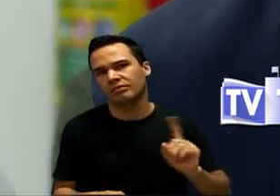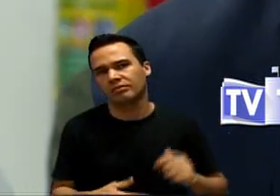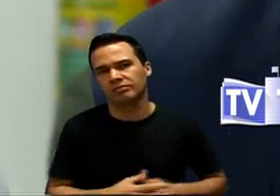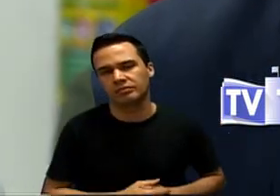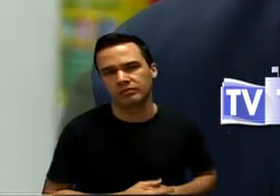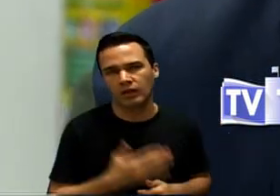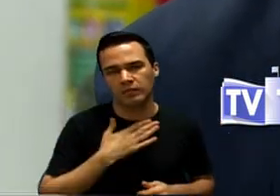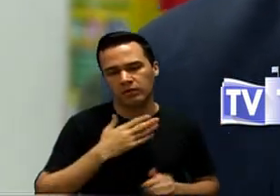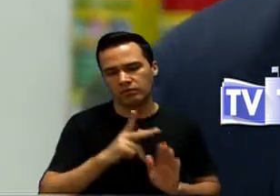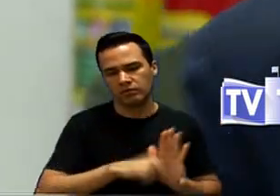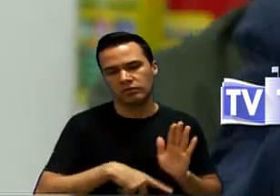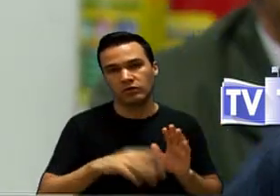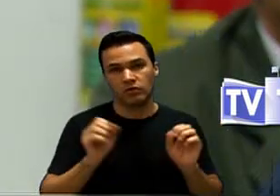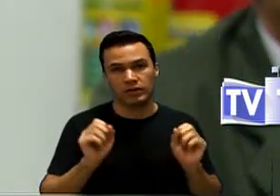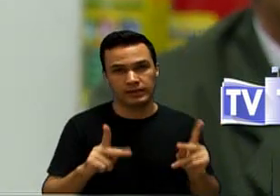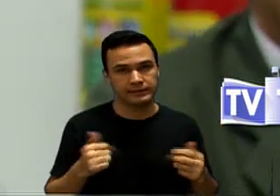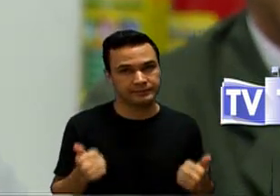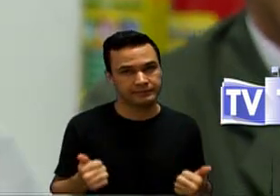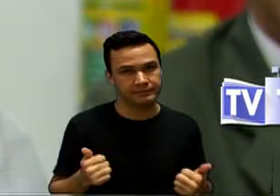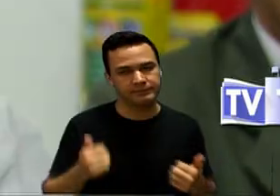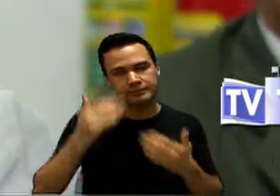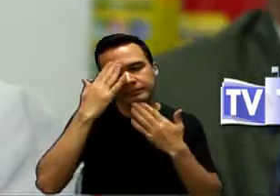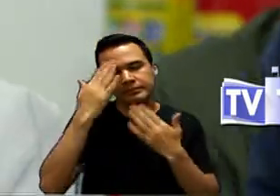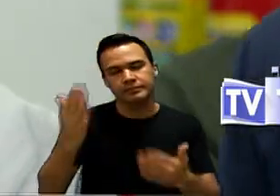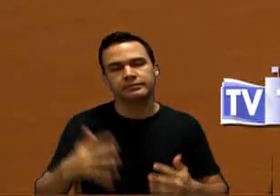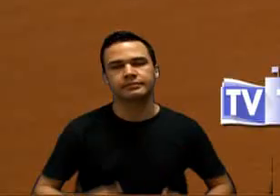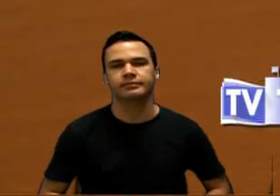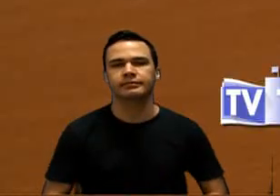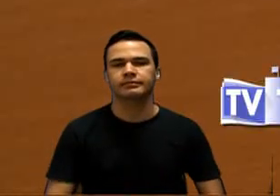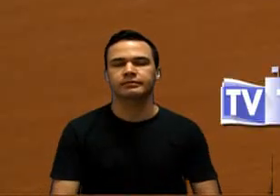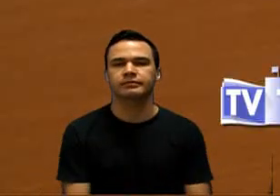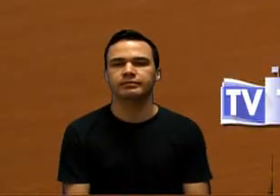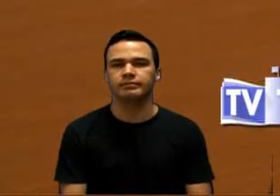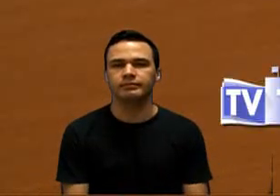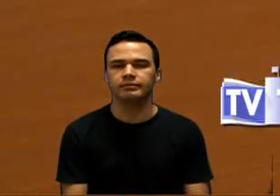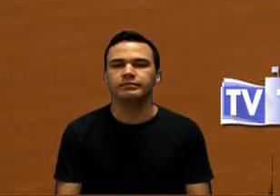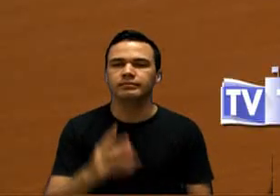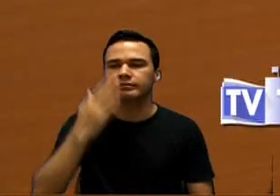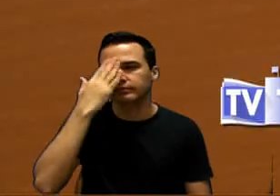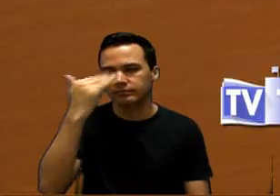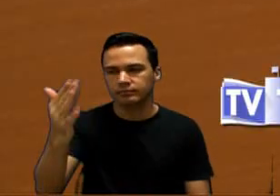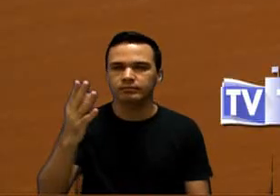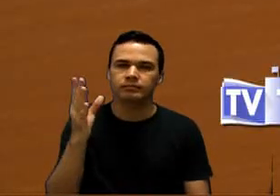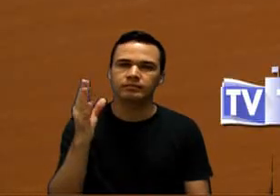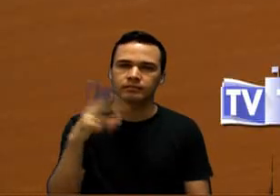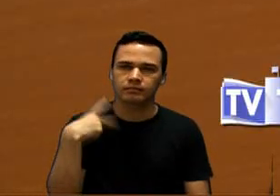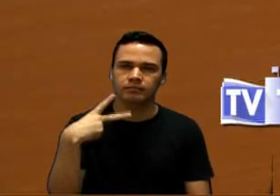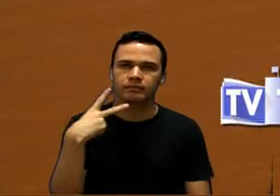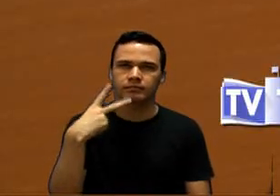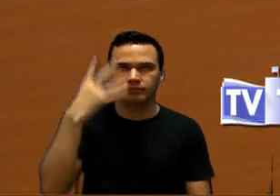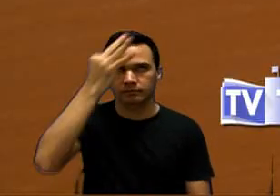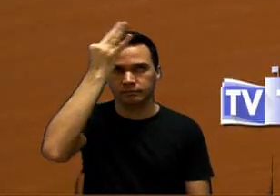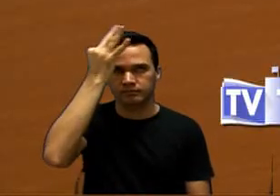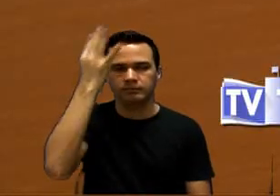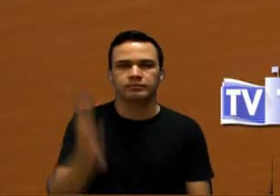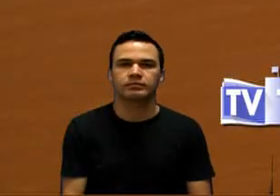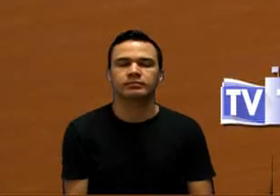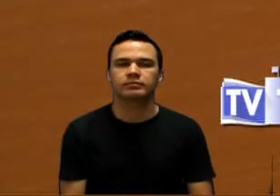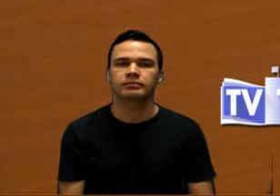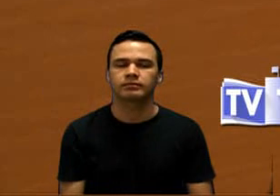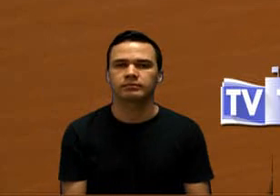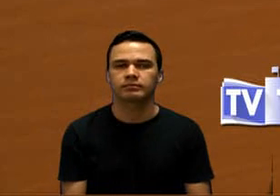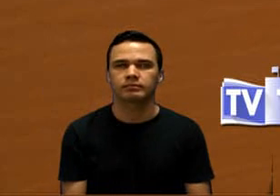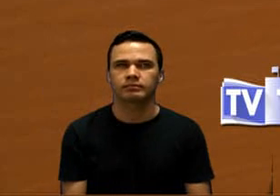trazer o discreto para o meu projeto aí, tá bom? Obrigado, senhor presidente. Obrigado, vereador Fausto Pérez.